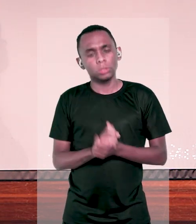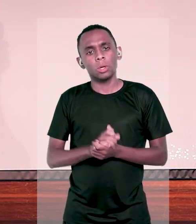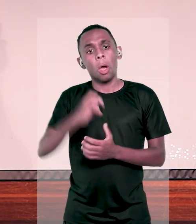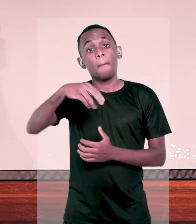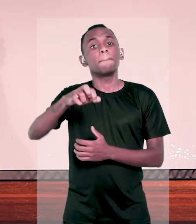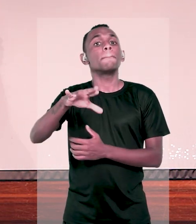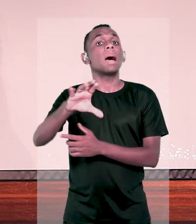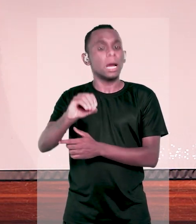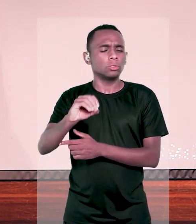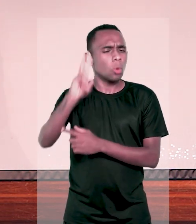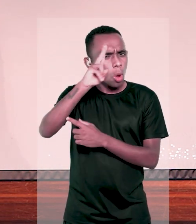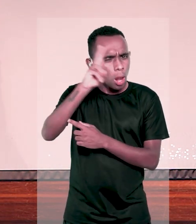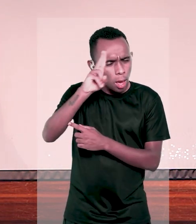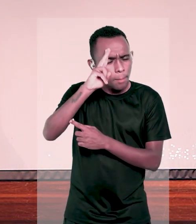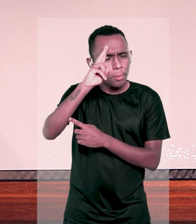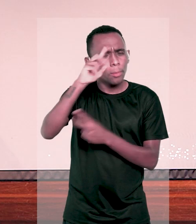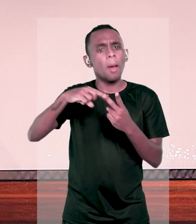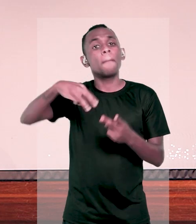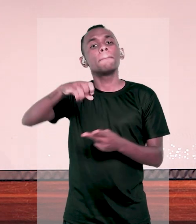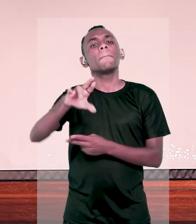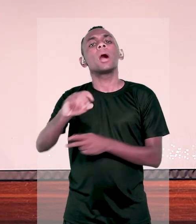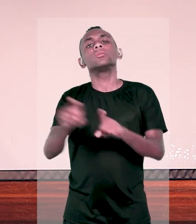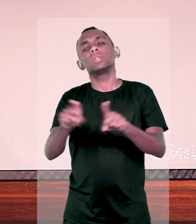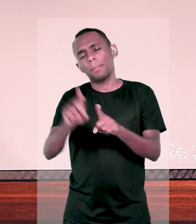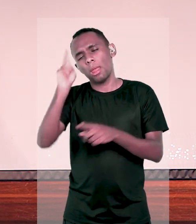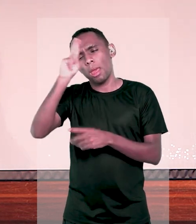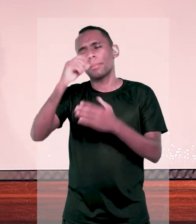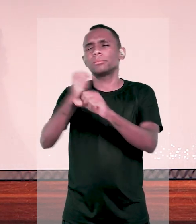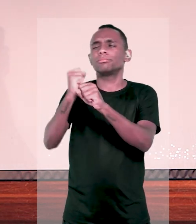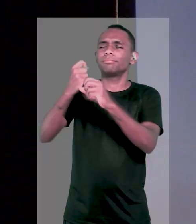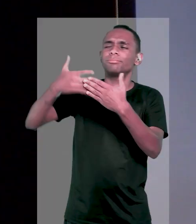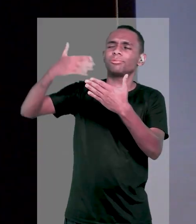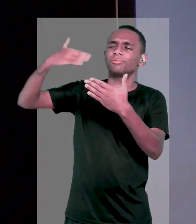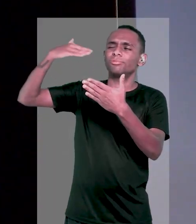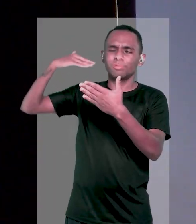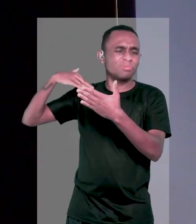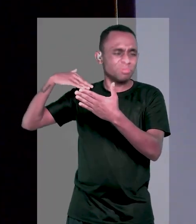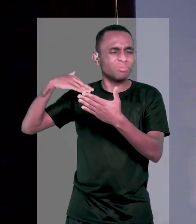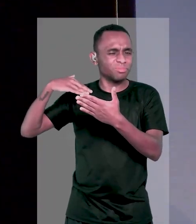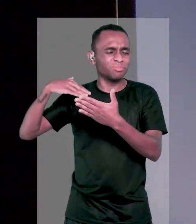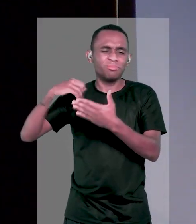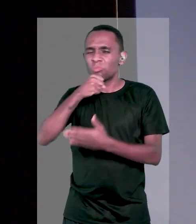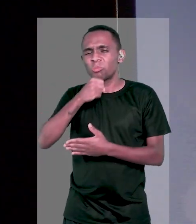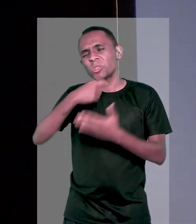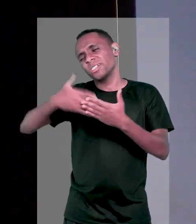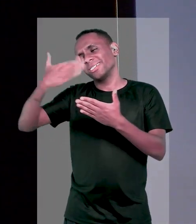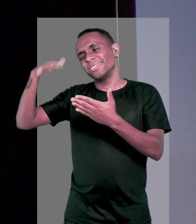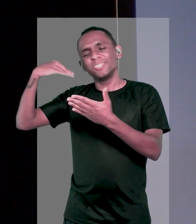cargas de significado importantes, que só o Márcio Fagundes, que está ali, que é mais velho que eu, lembra. Não, o Mauro Verquema também lembra.